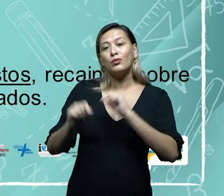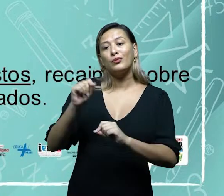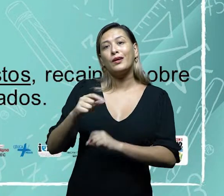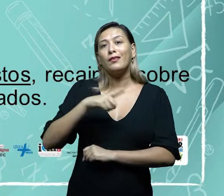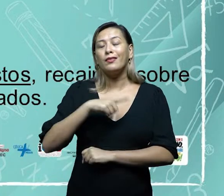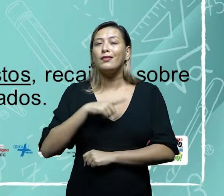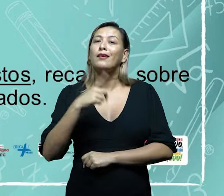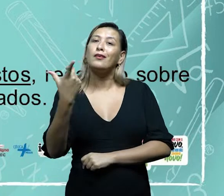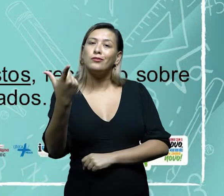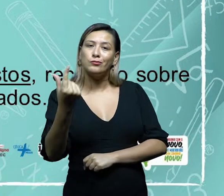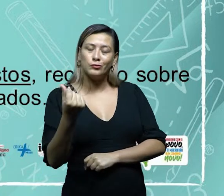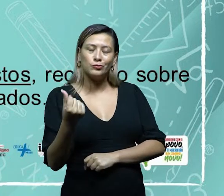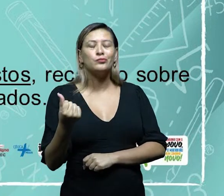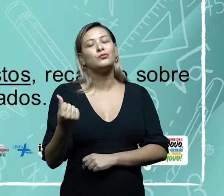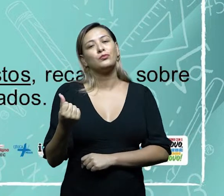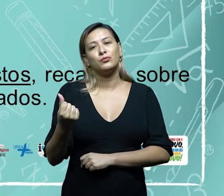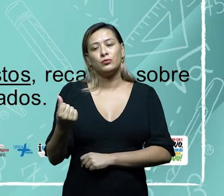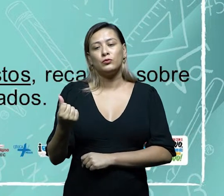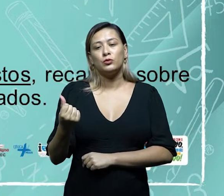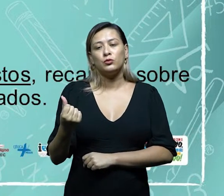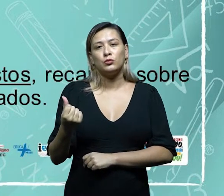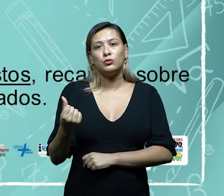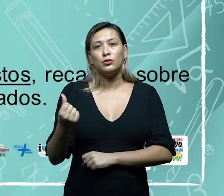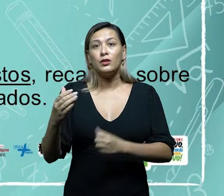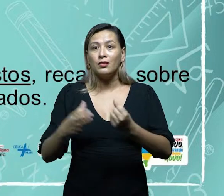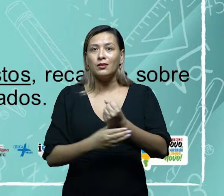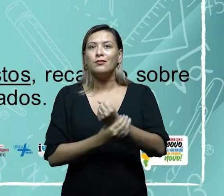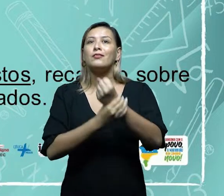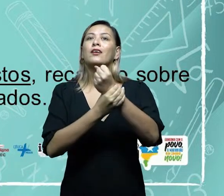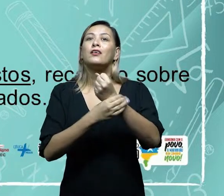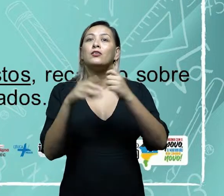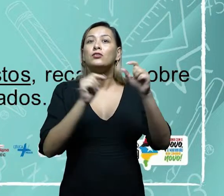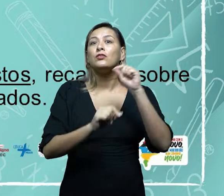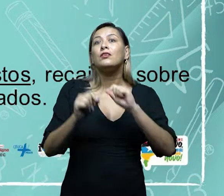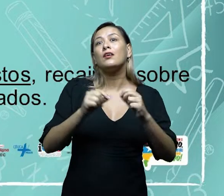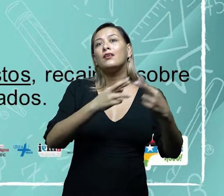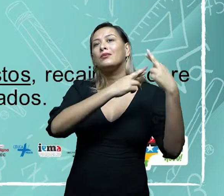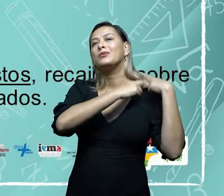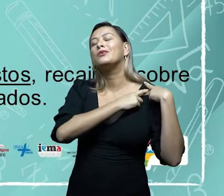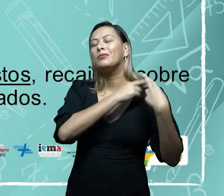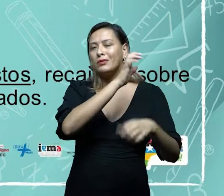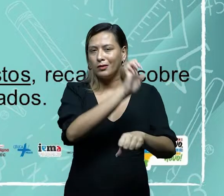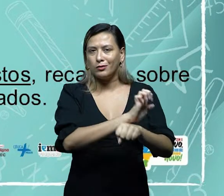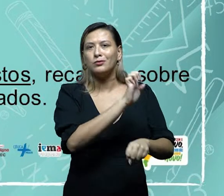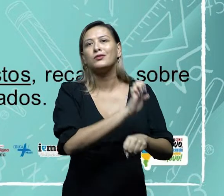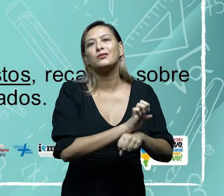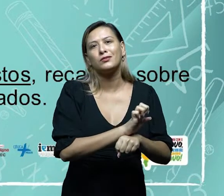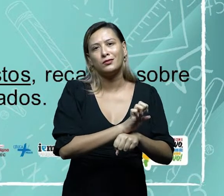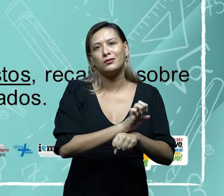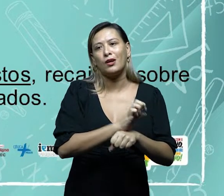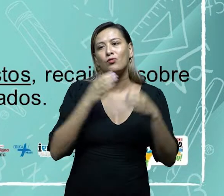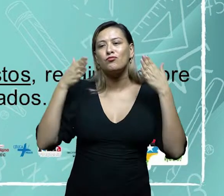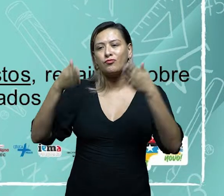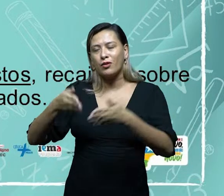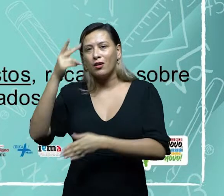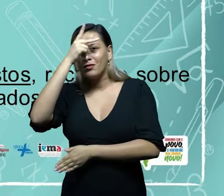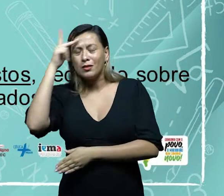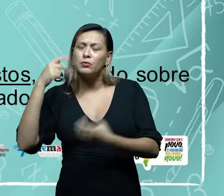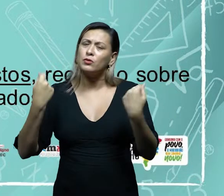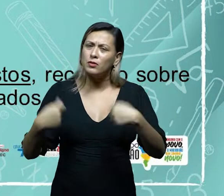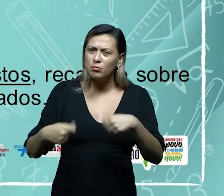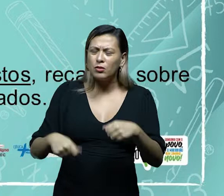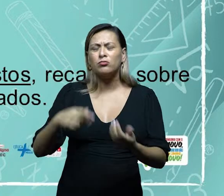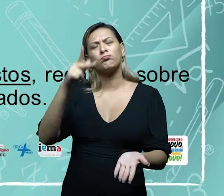custo. E quem, de fato, vai garanti-los são o Estado, né, aos mais necessitados, as pessoas que, de fato,